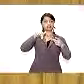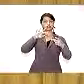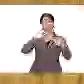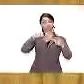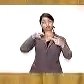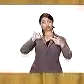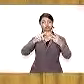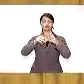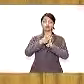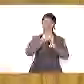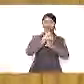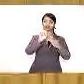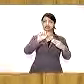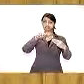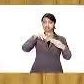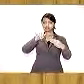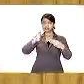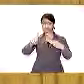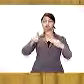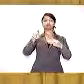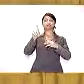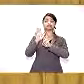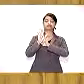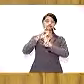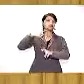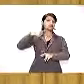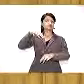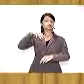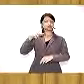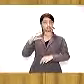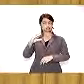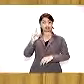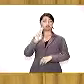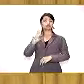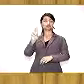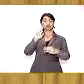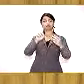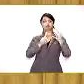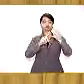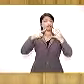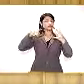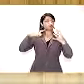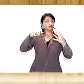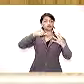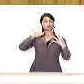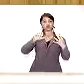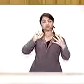Sam vman do Ministério Público de contas Dr João Paulo Jordano